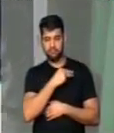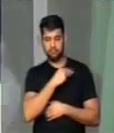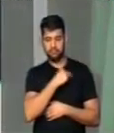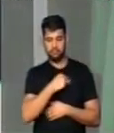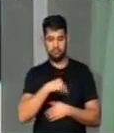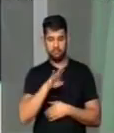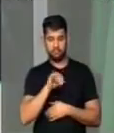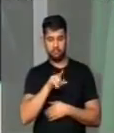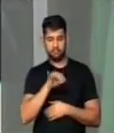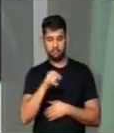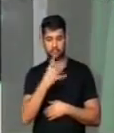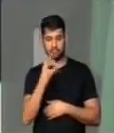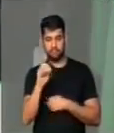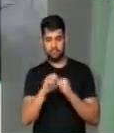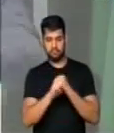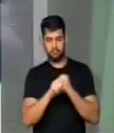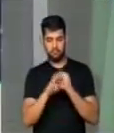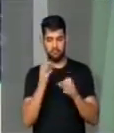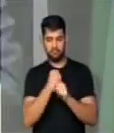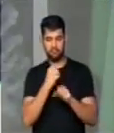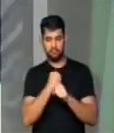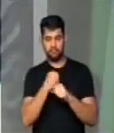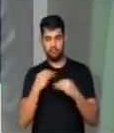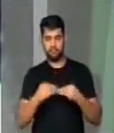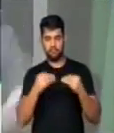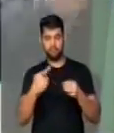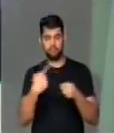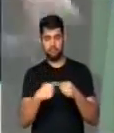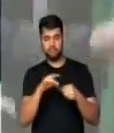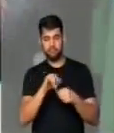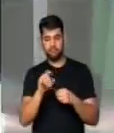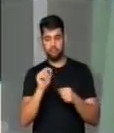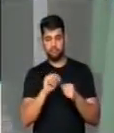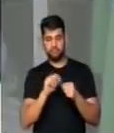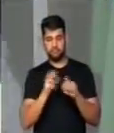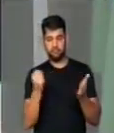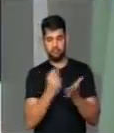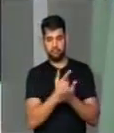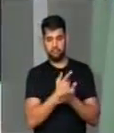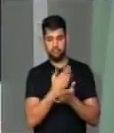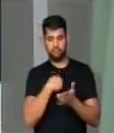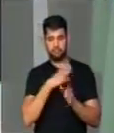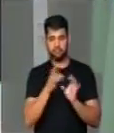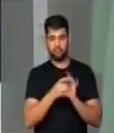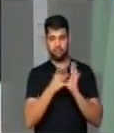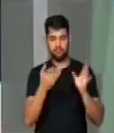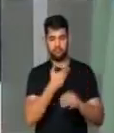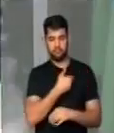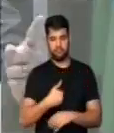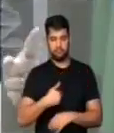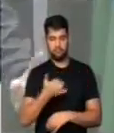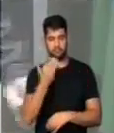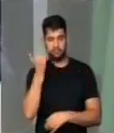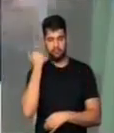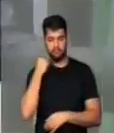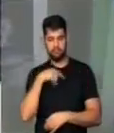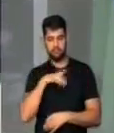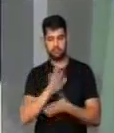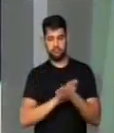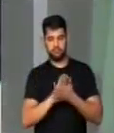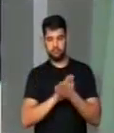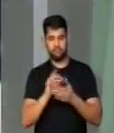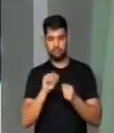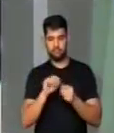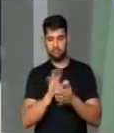apresentou, 40 anos do orçamento do Ministério da Cidade, somente para pagar aquilo que foi autorizado do governo anterior e que não